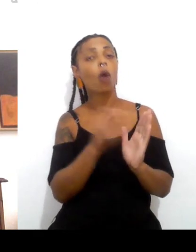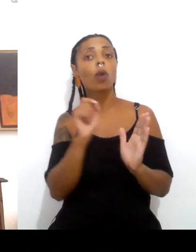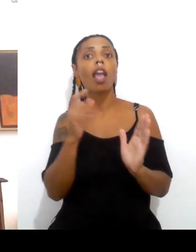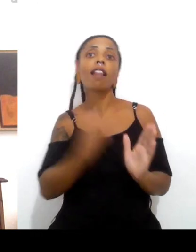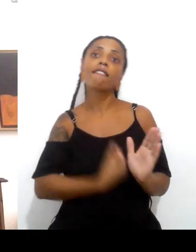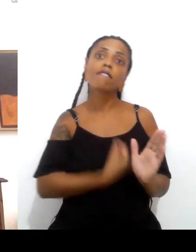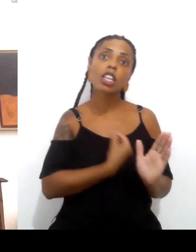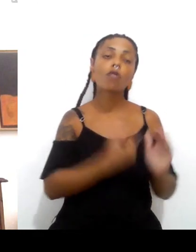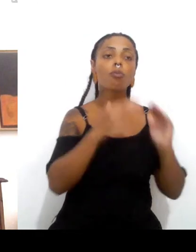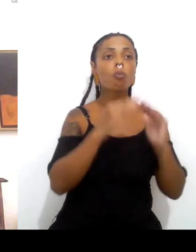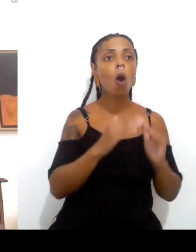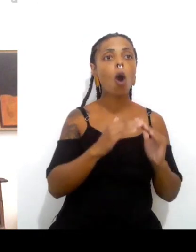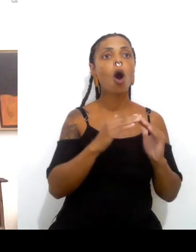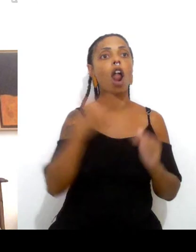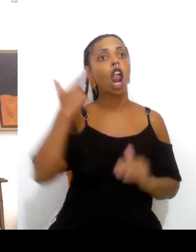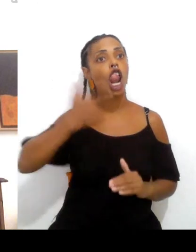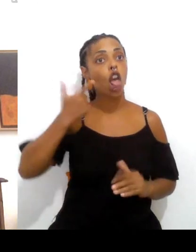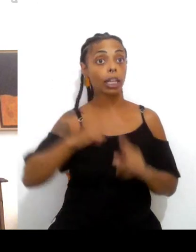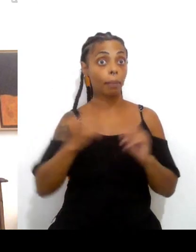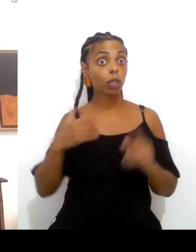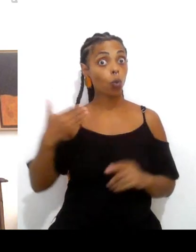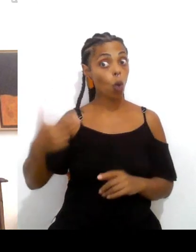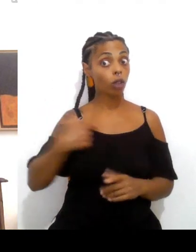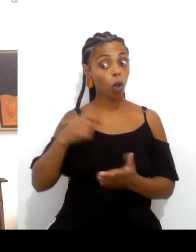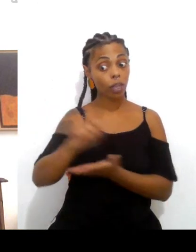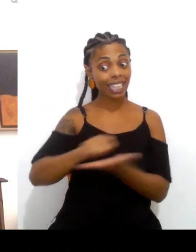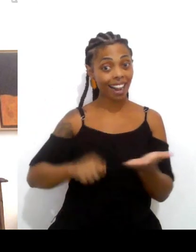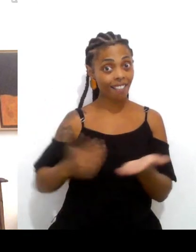eu escrevi esse livro